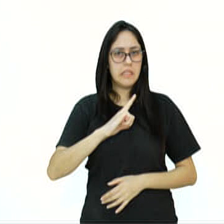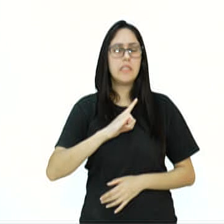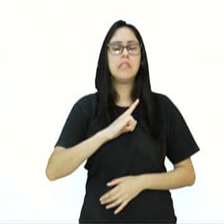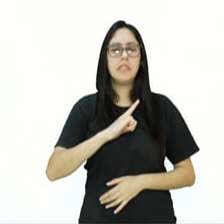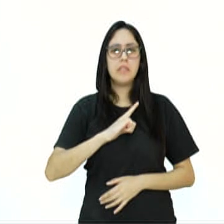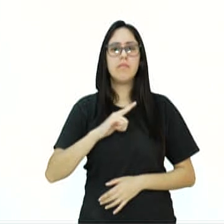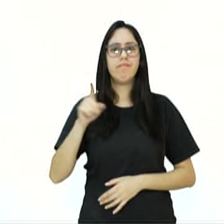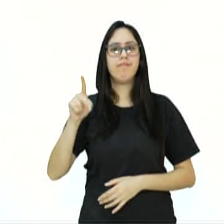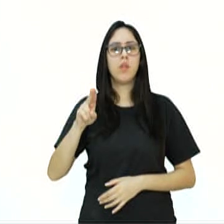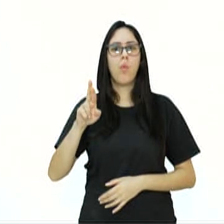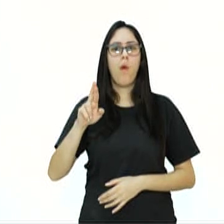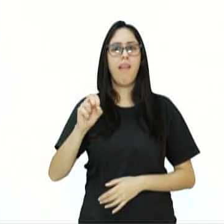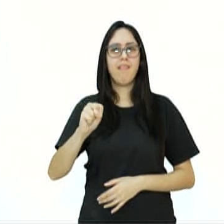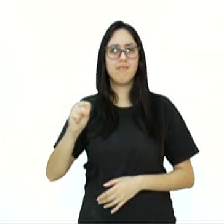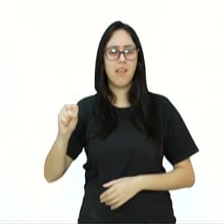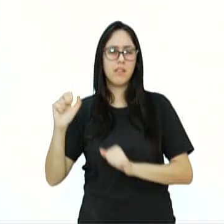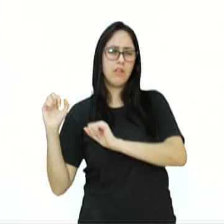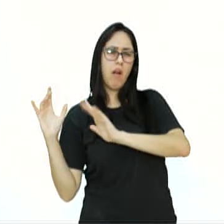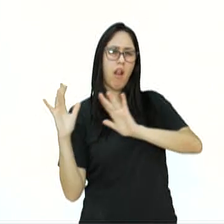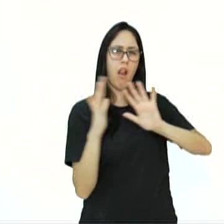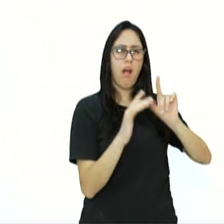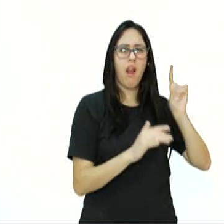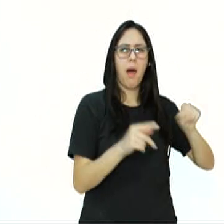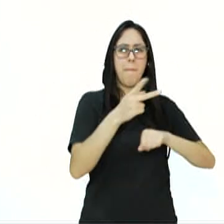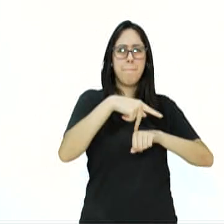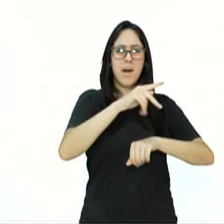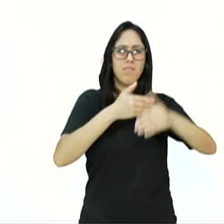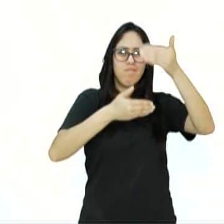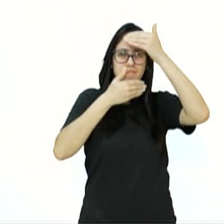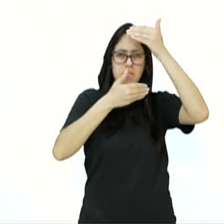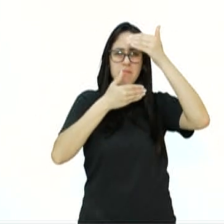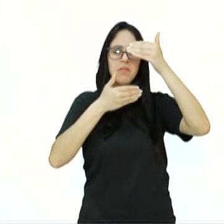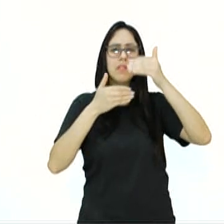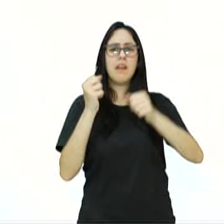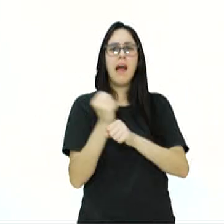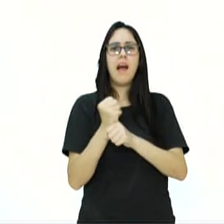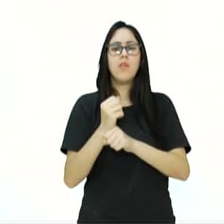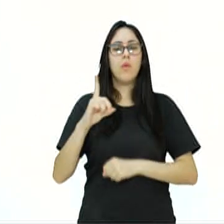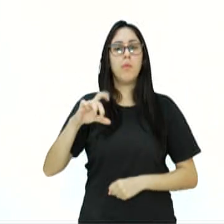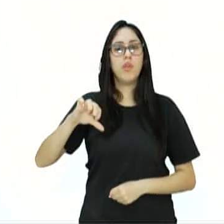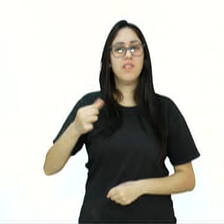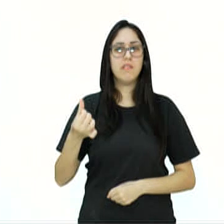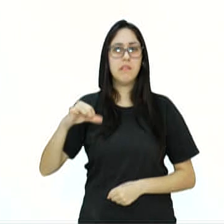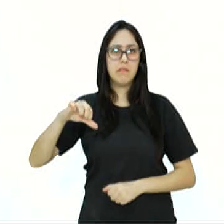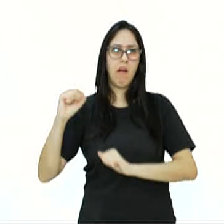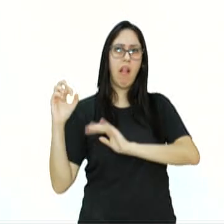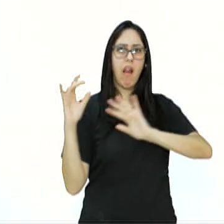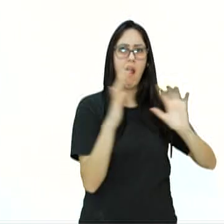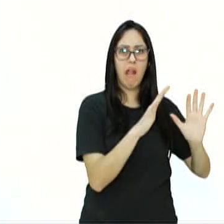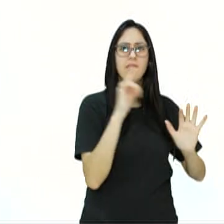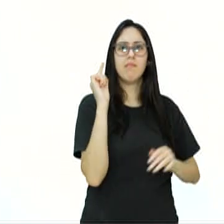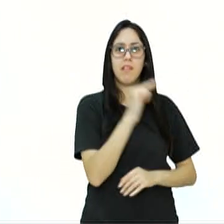o Afeganistão em 1979 e, como resposta a essa invasão, os